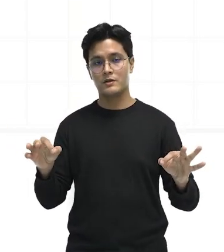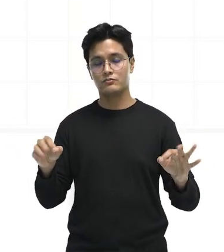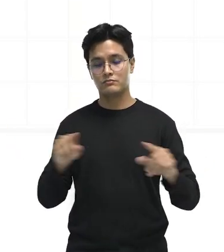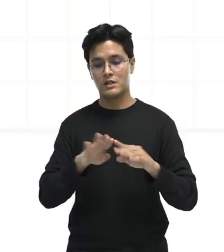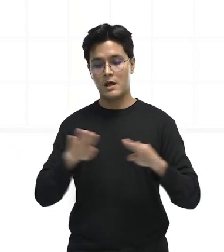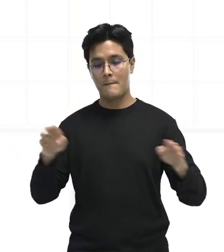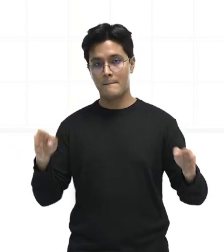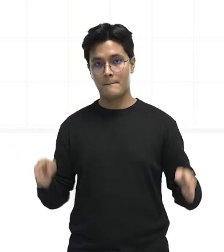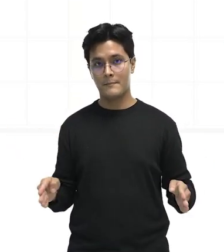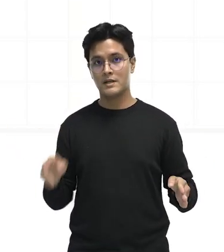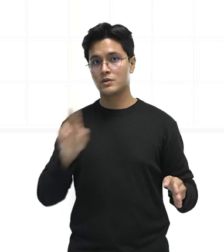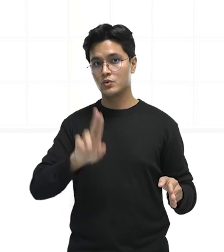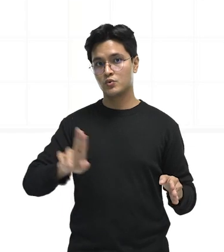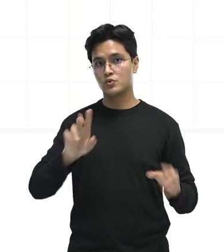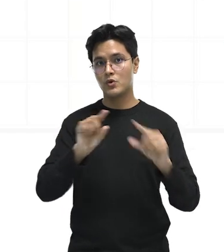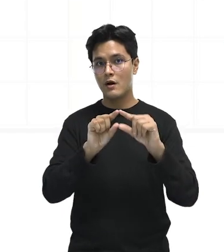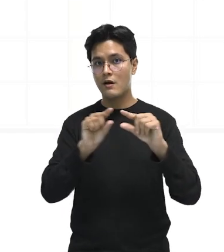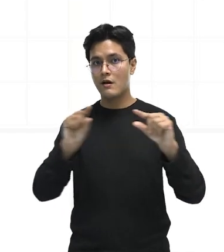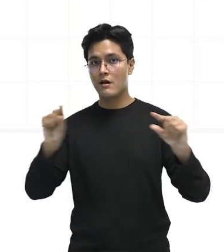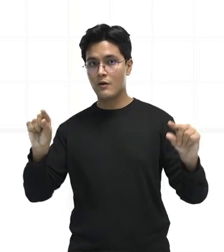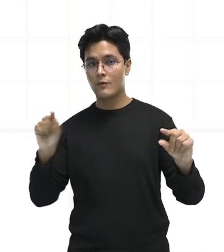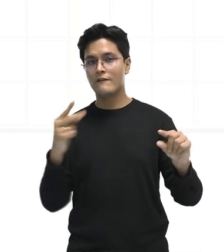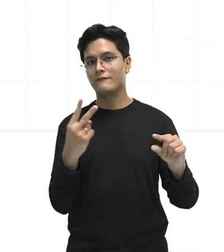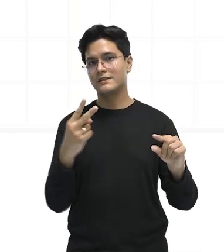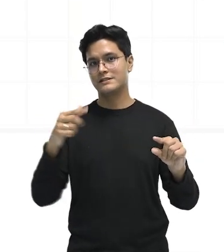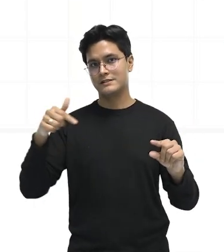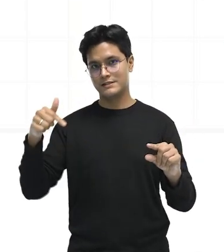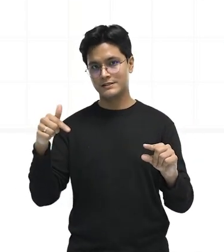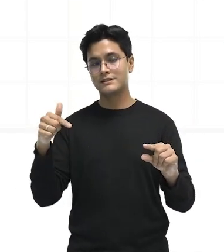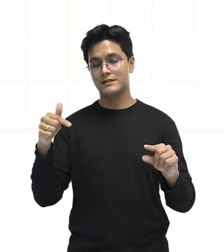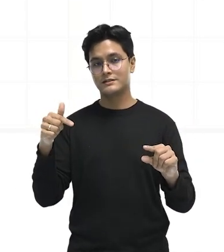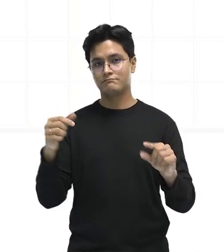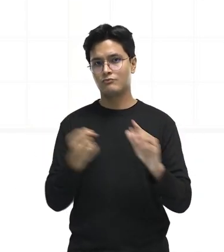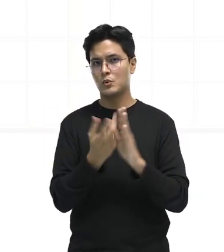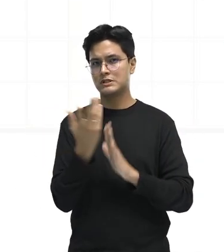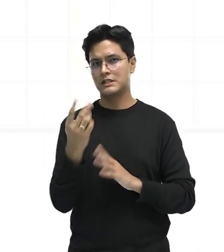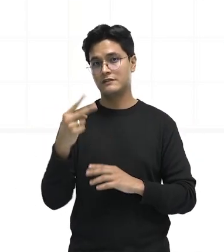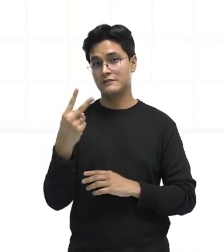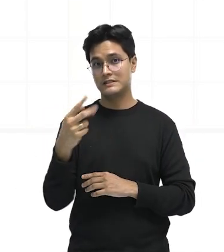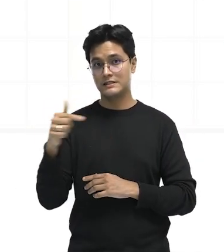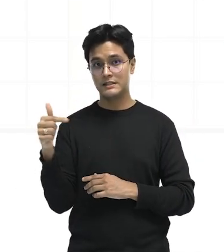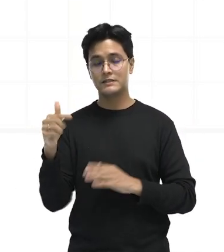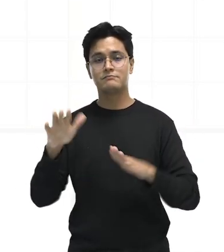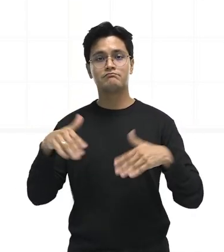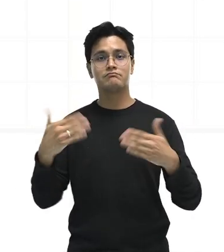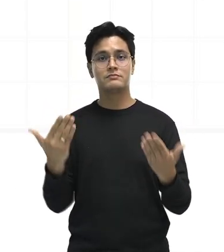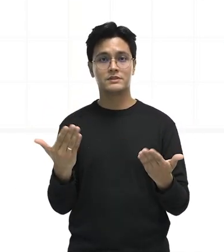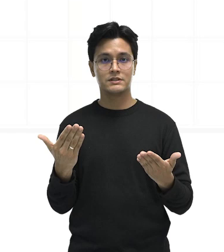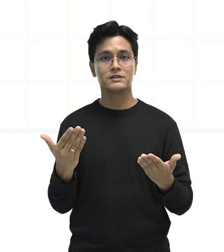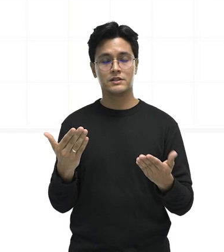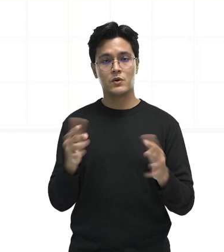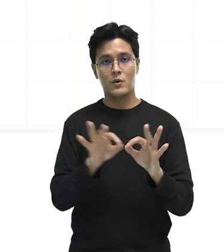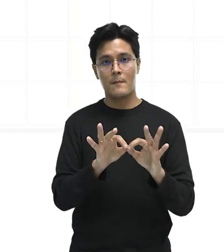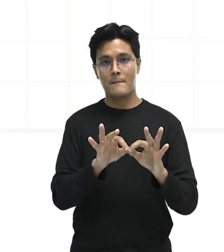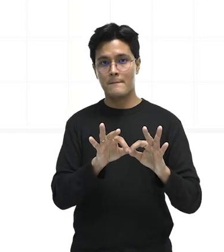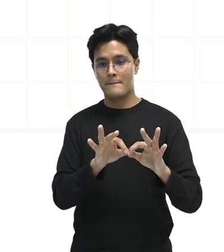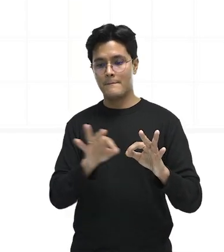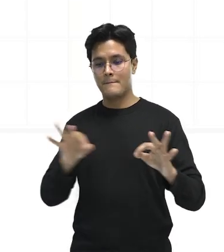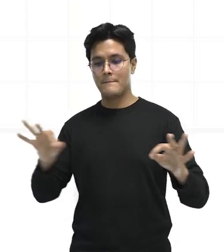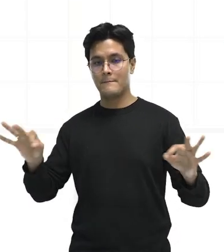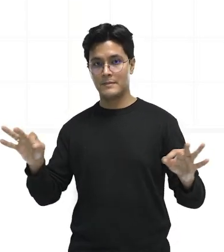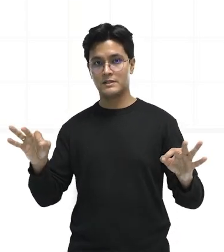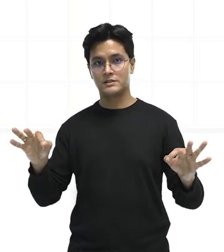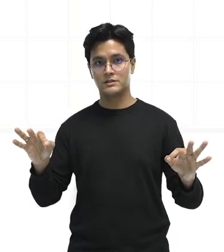precisou utilizar essa régua 27 vezes. Então ele colocou uma vez aqui, mediu lá os